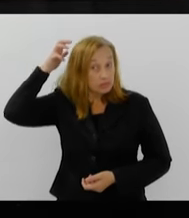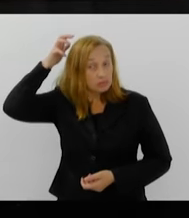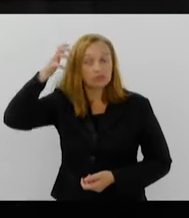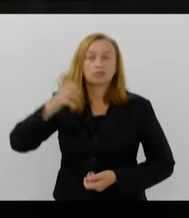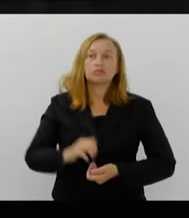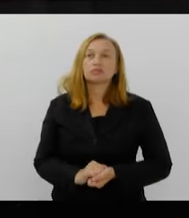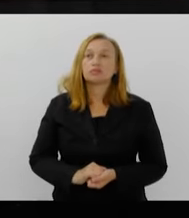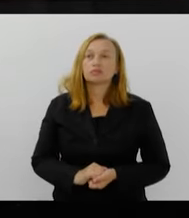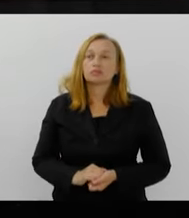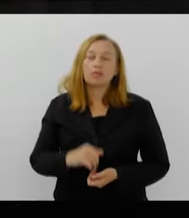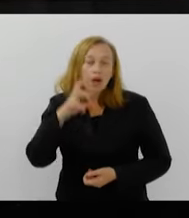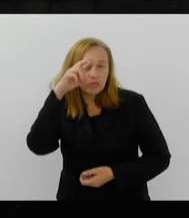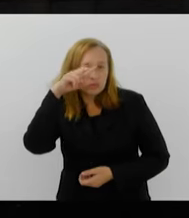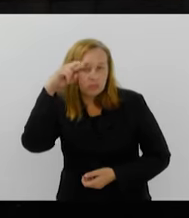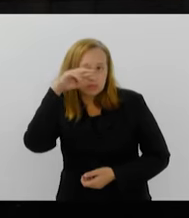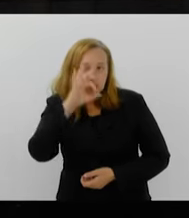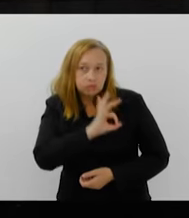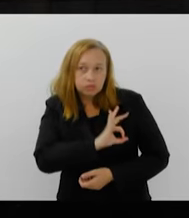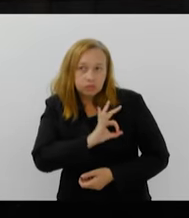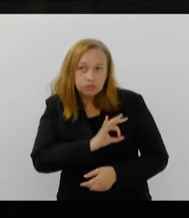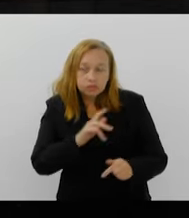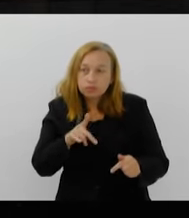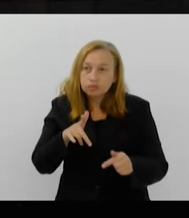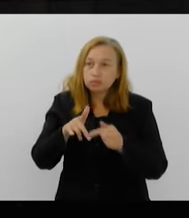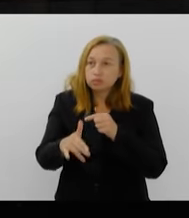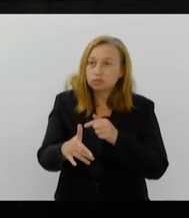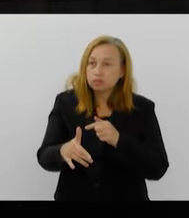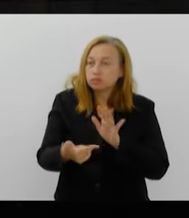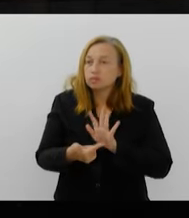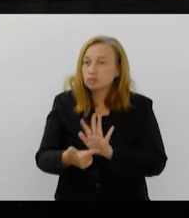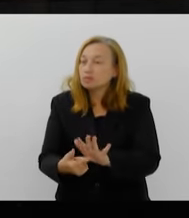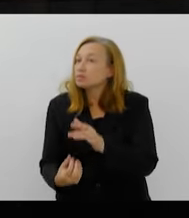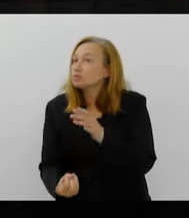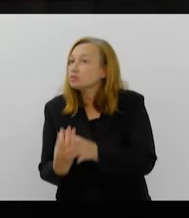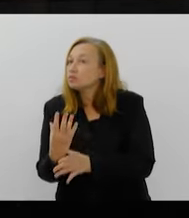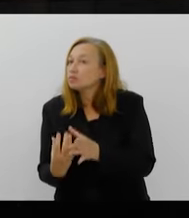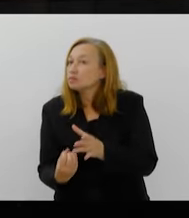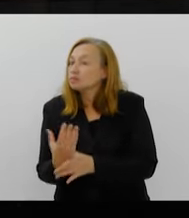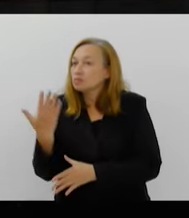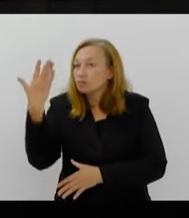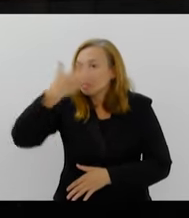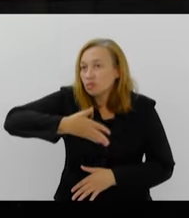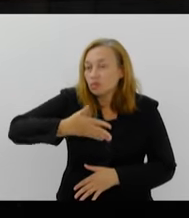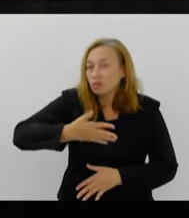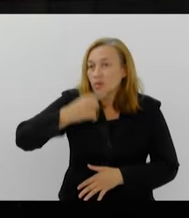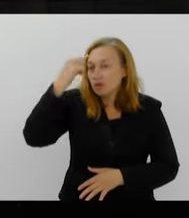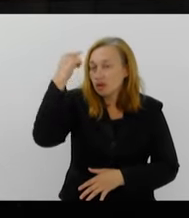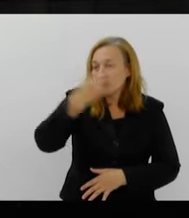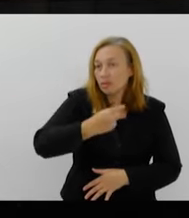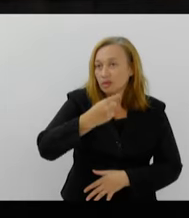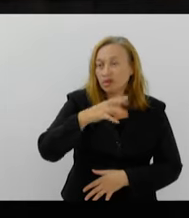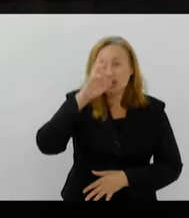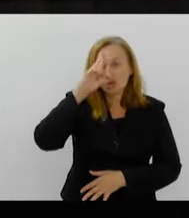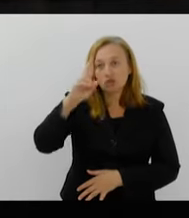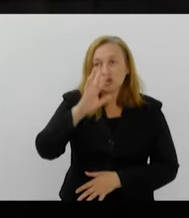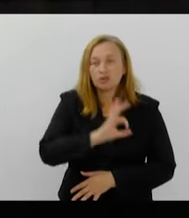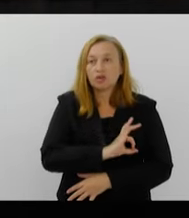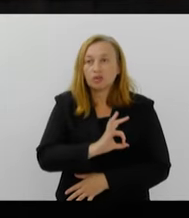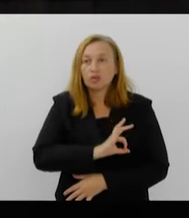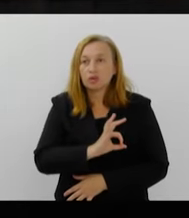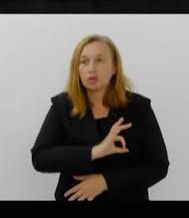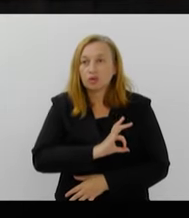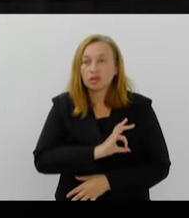a perícia foi inibida de produzir provas porque ela é comandada pela polícia, o chefe de polícia era um